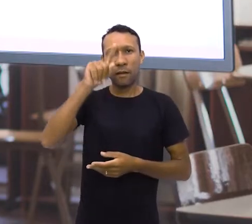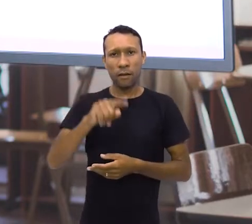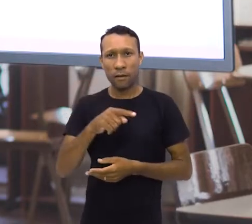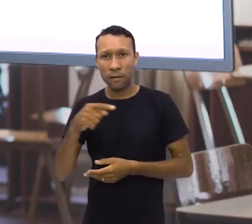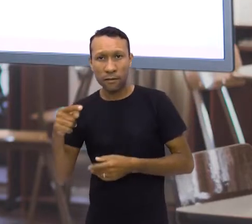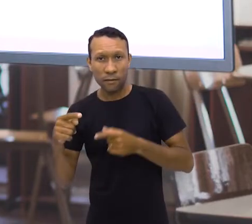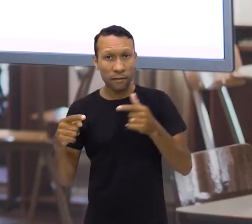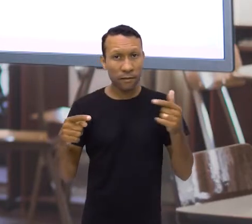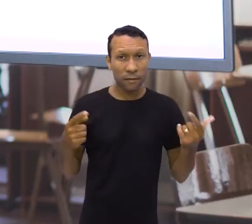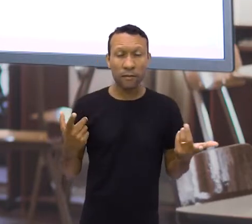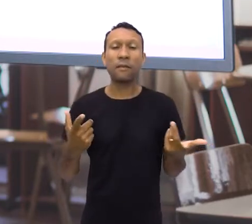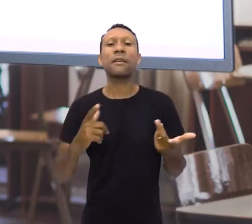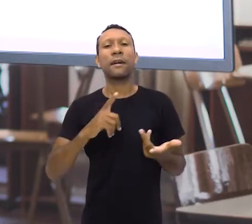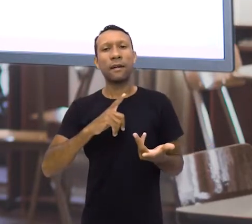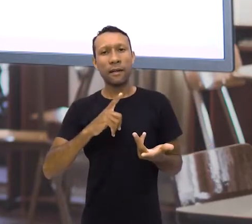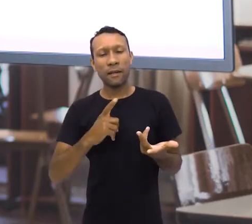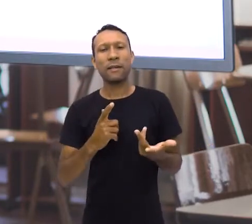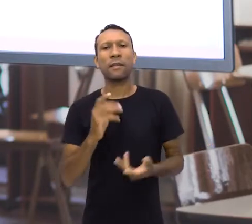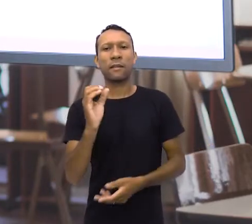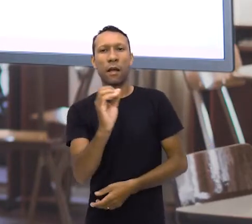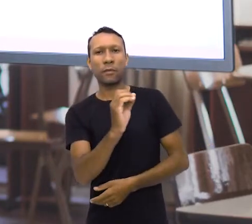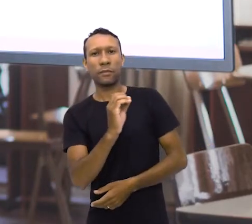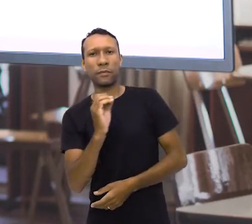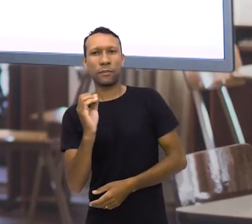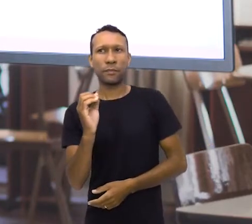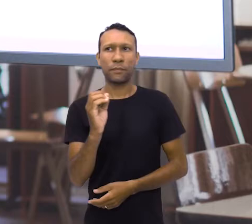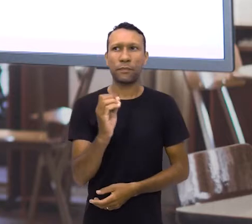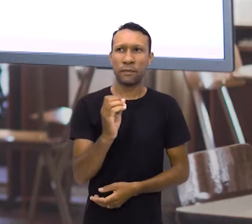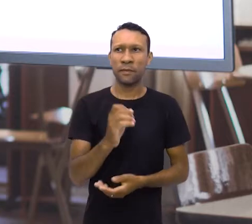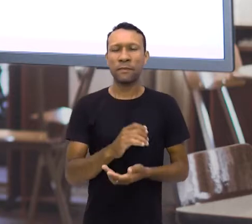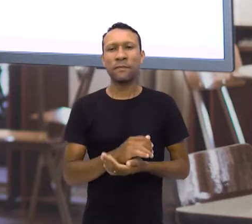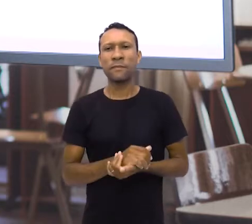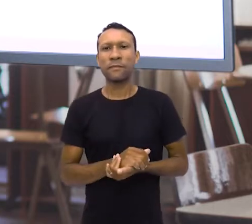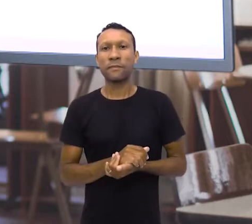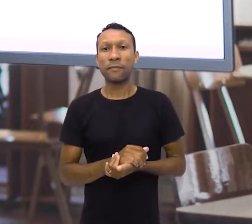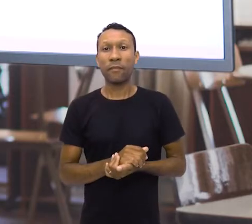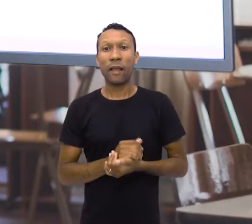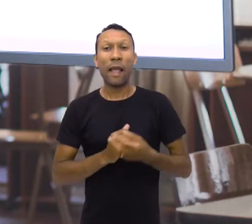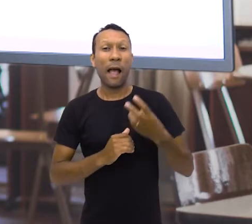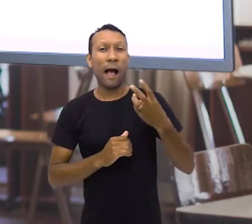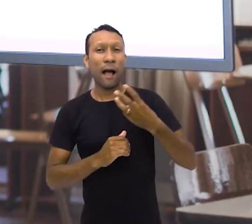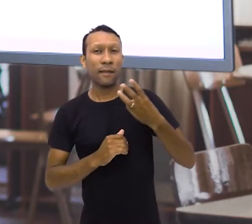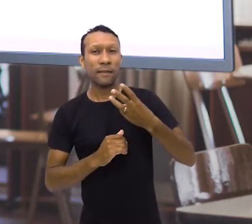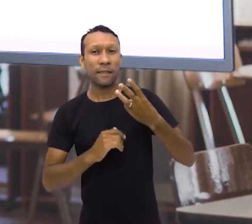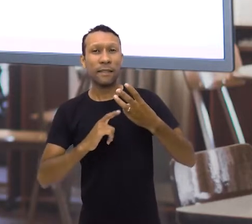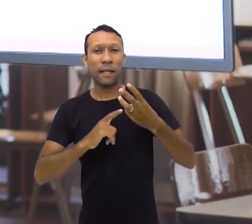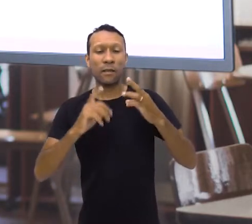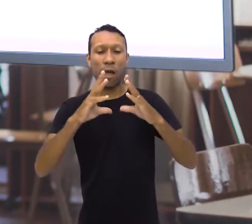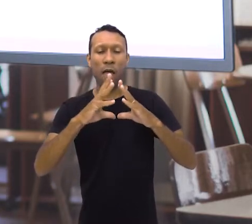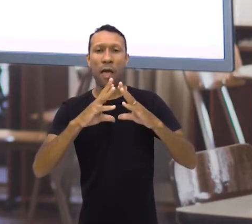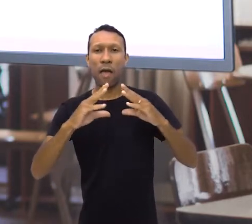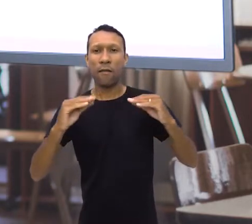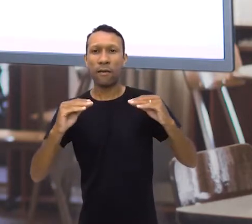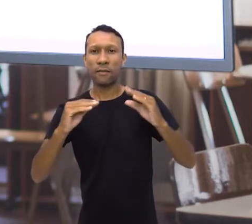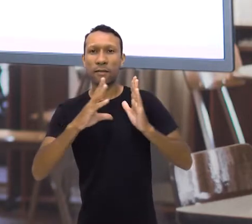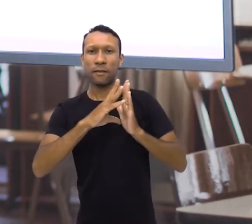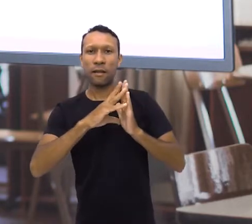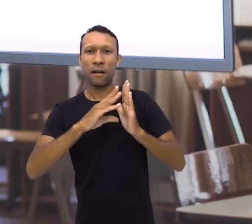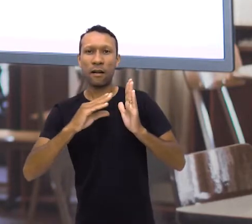baixo, para a esquerda. A equipe 3, reflexão. Semelhante na frente de um